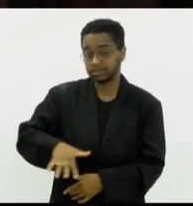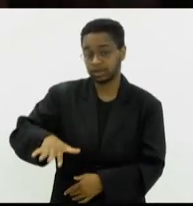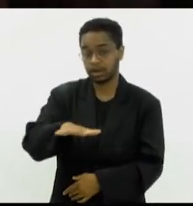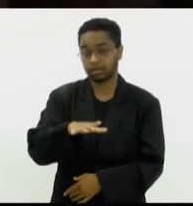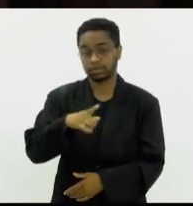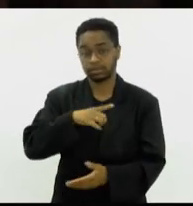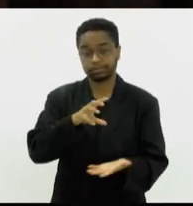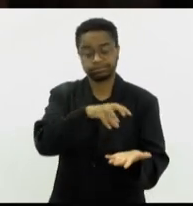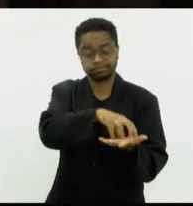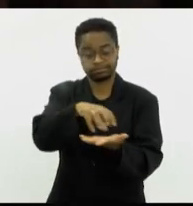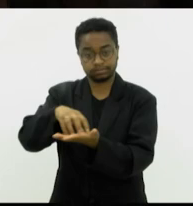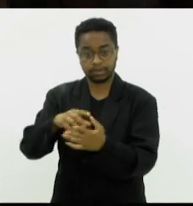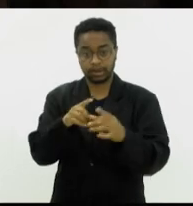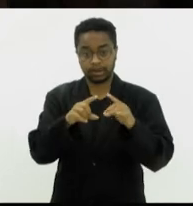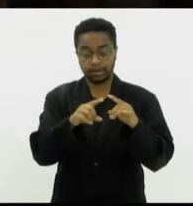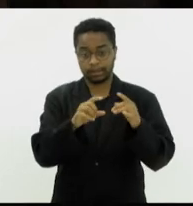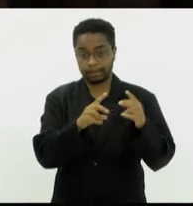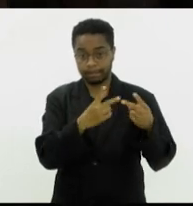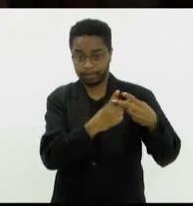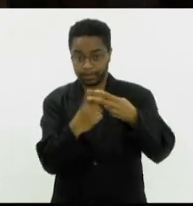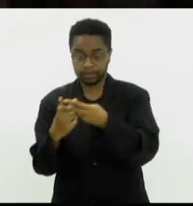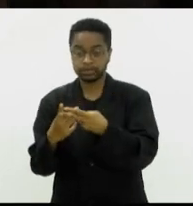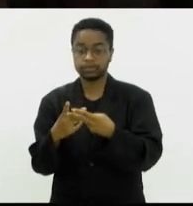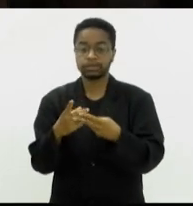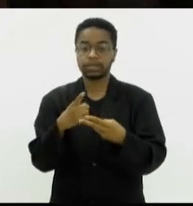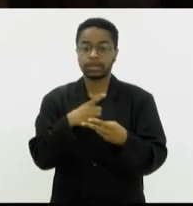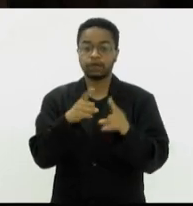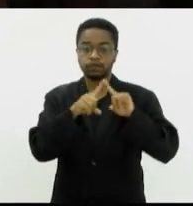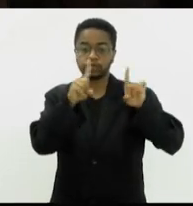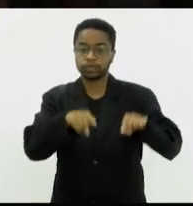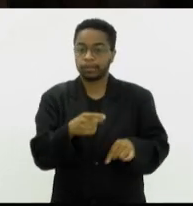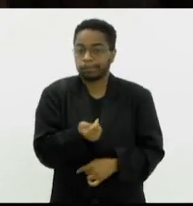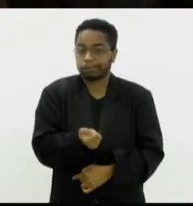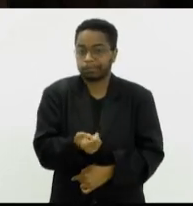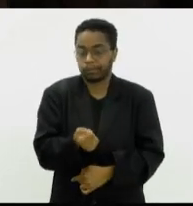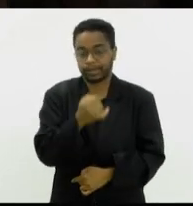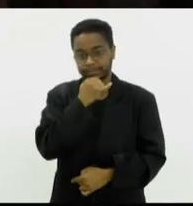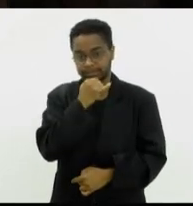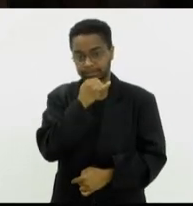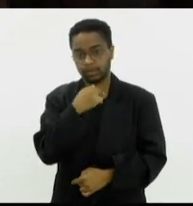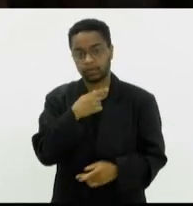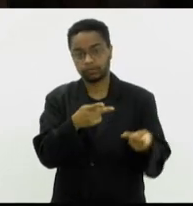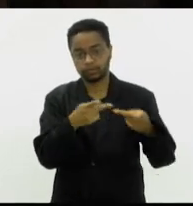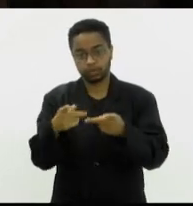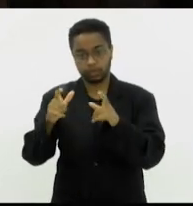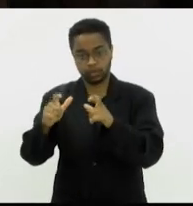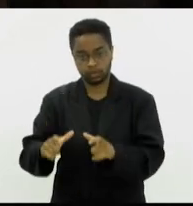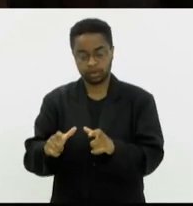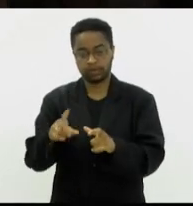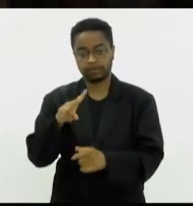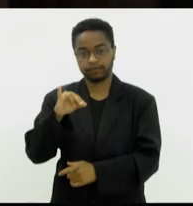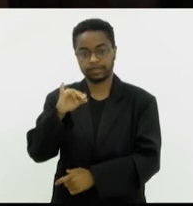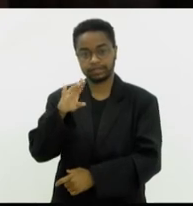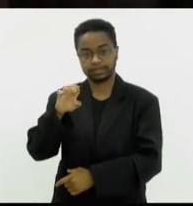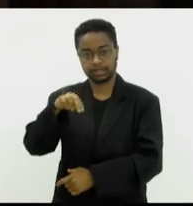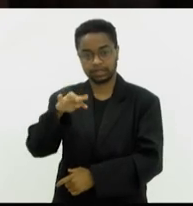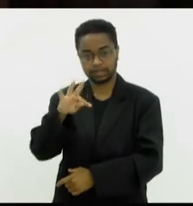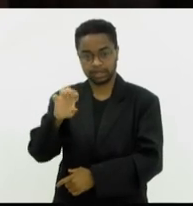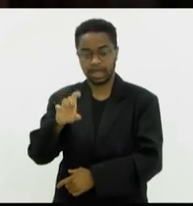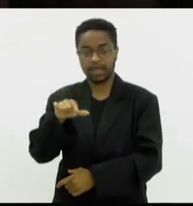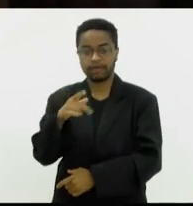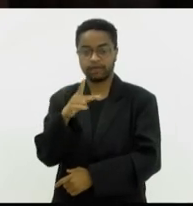prisionais com efetivo de servidores extremamente desproporcional eu vou dar um exemplo na unidade que Visitei Vicente de Piragibe fala é conhecida